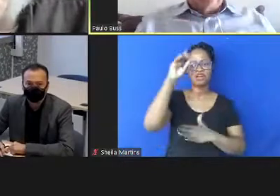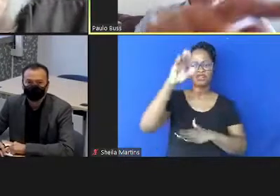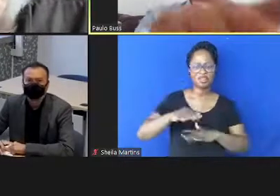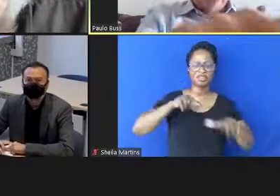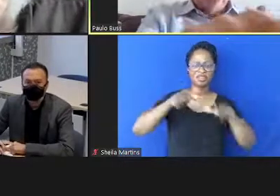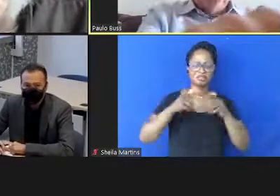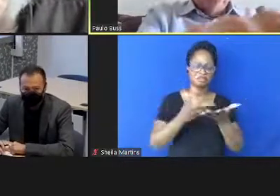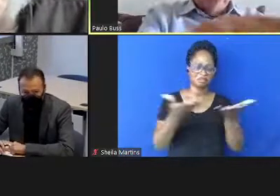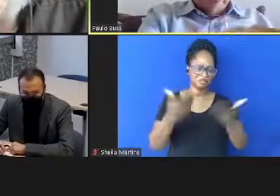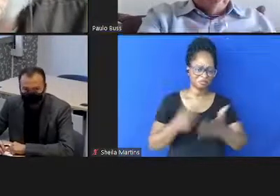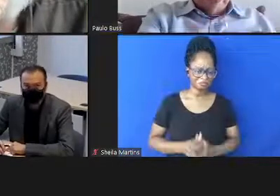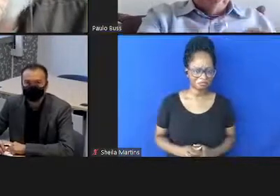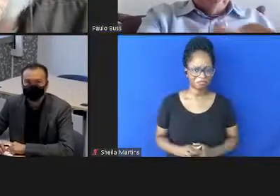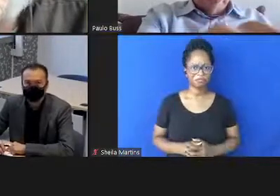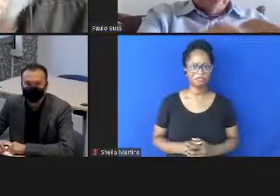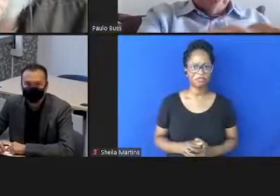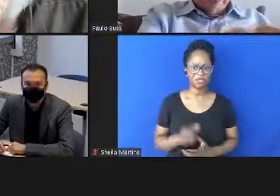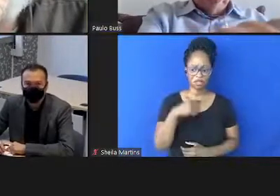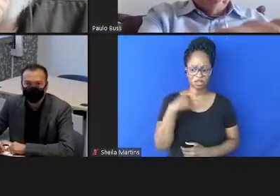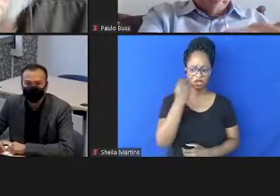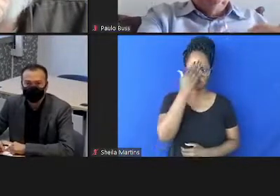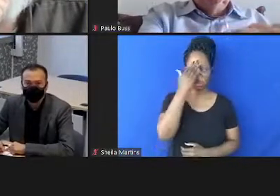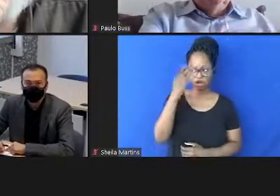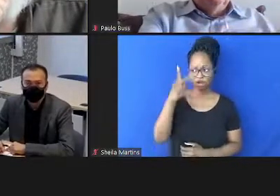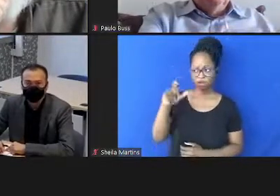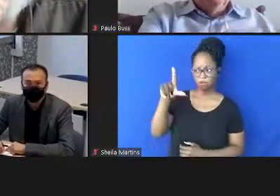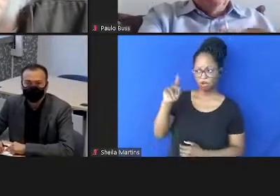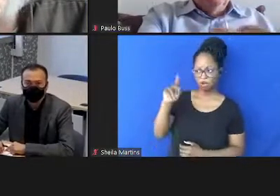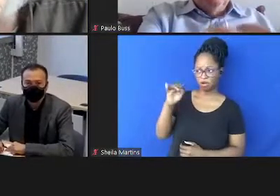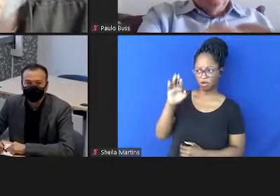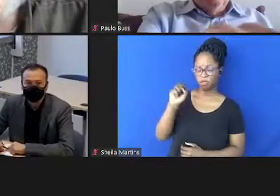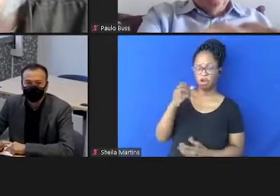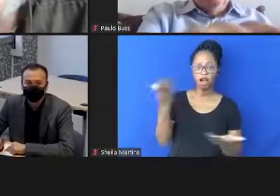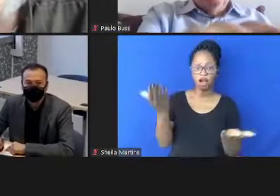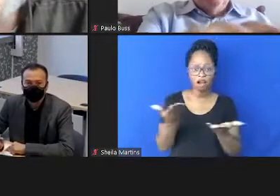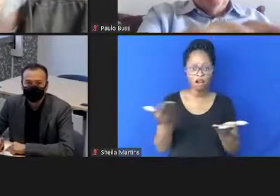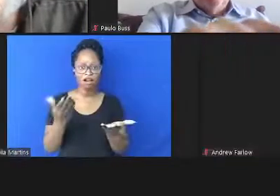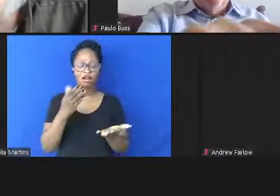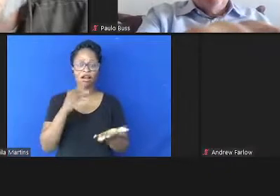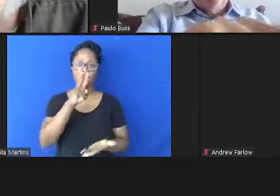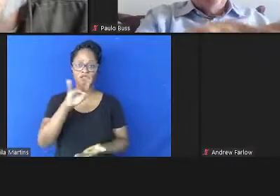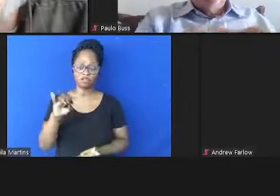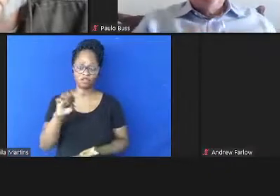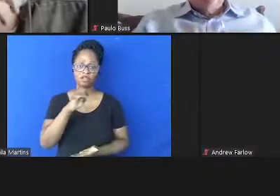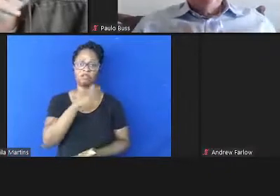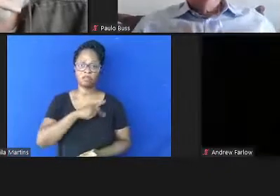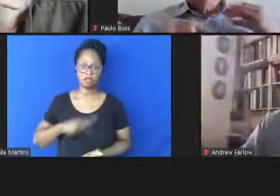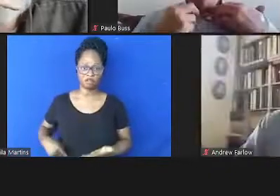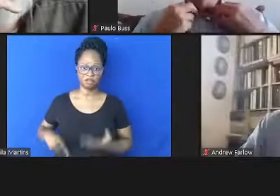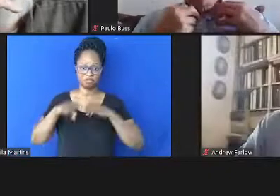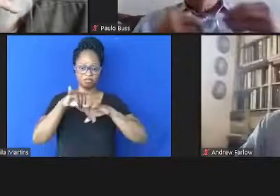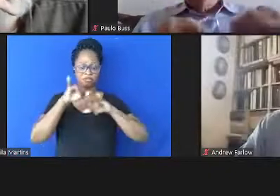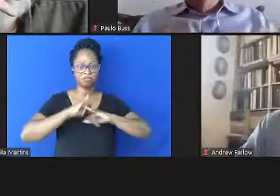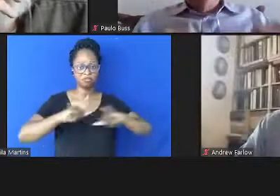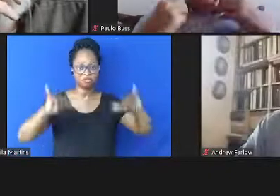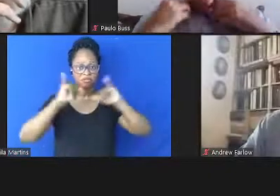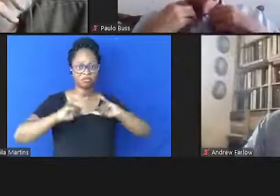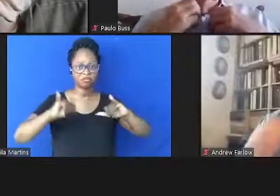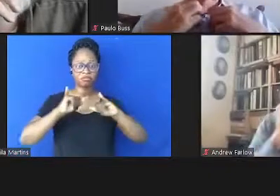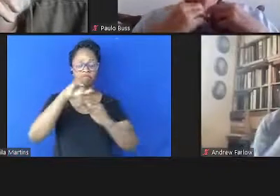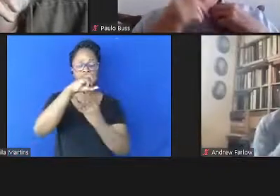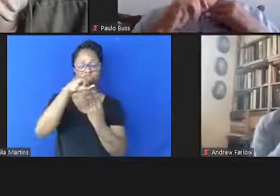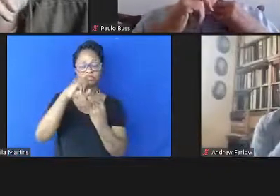a todos. A gente que agradece, Paulo Guiz, com a palavra, a vice-presidente de Educação, Informação e Comunicação da Fiocruz,